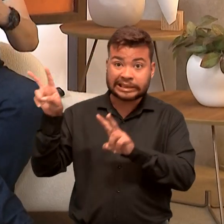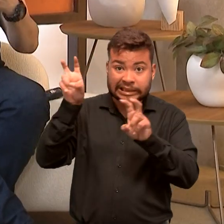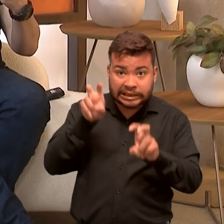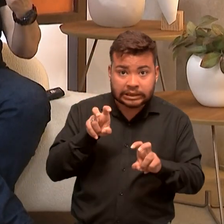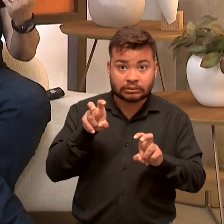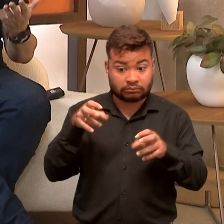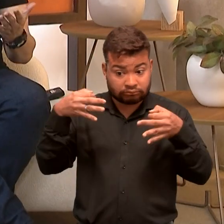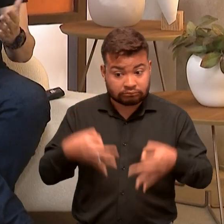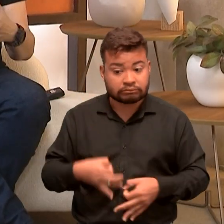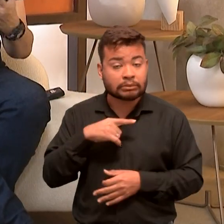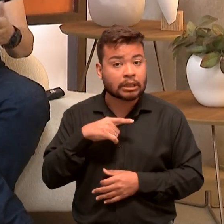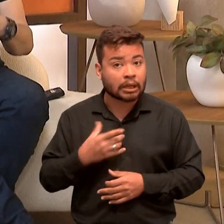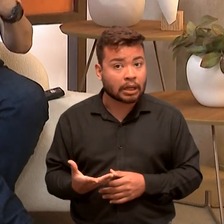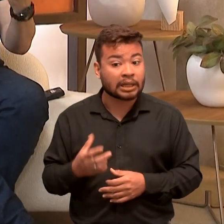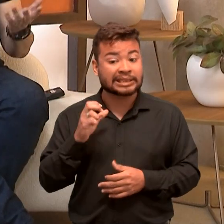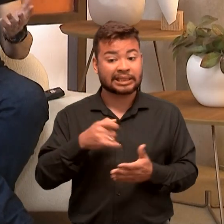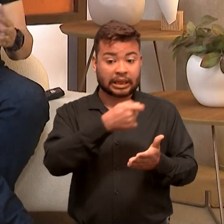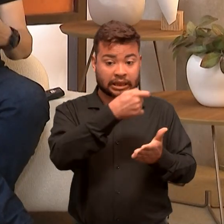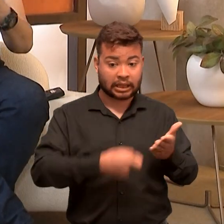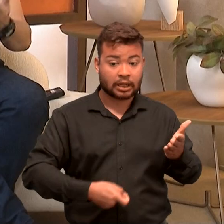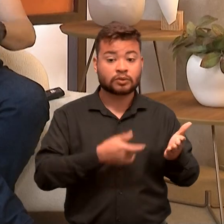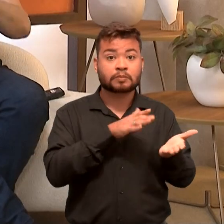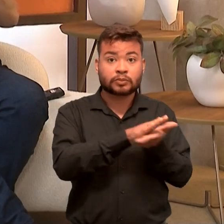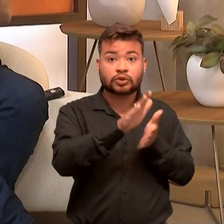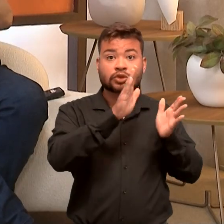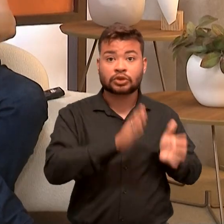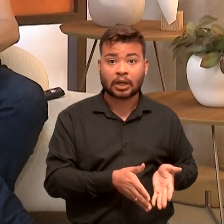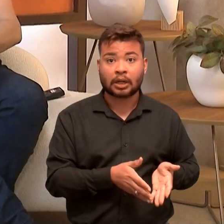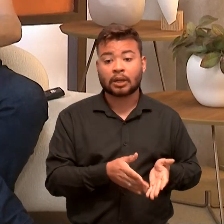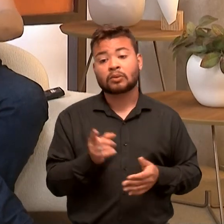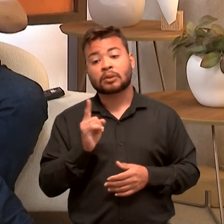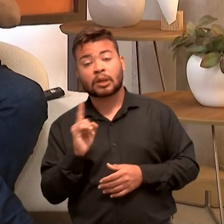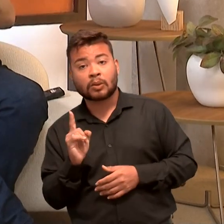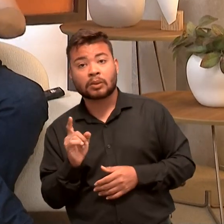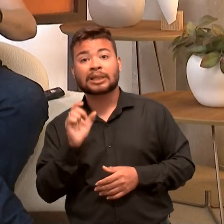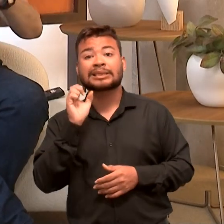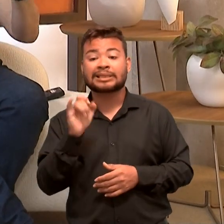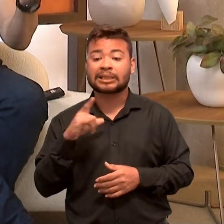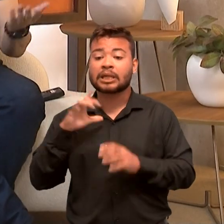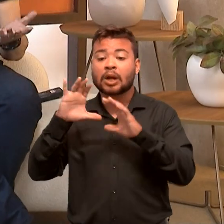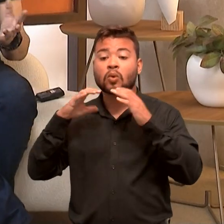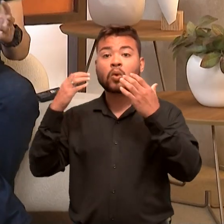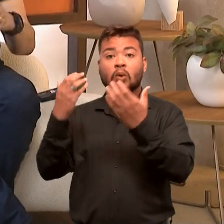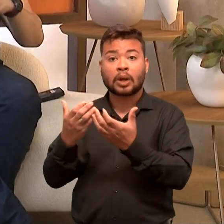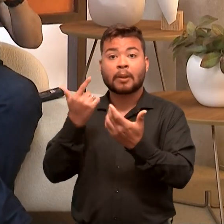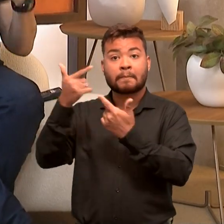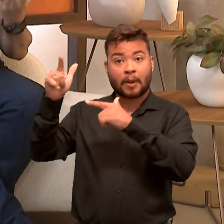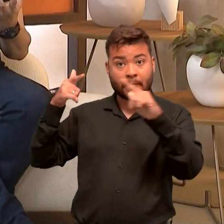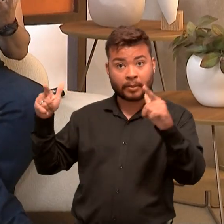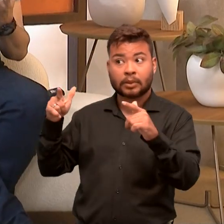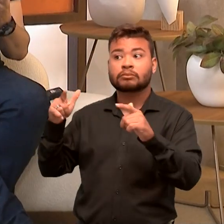se vai usar um texto que já foi publicado previamente, citar que ele foi publicado em congresso ou em outro local, para